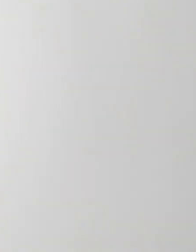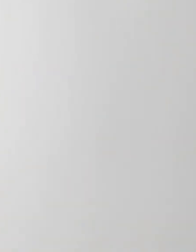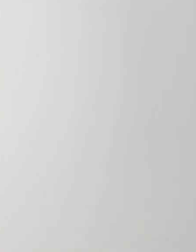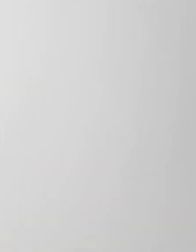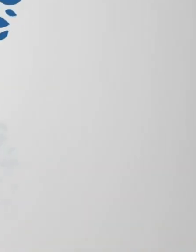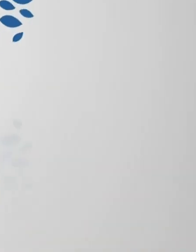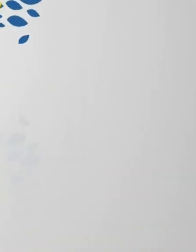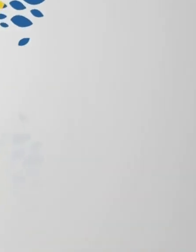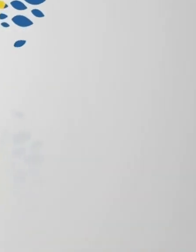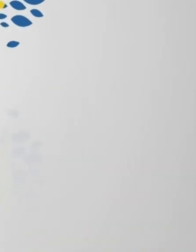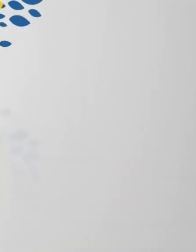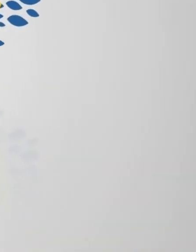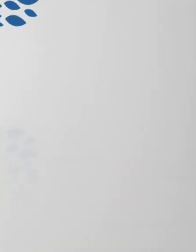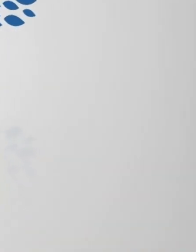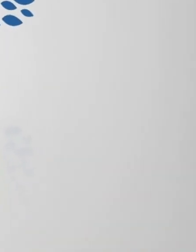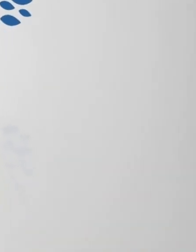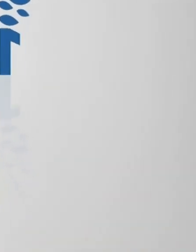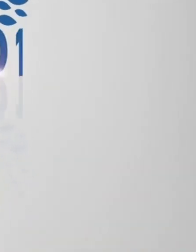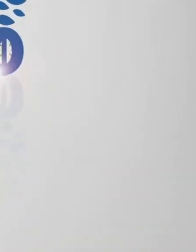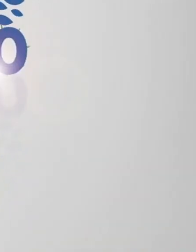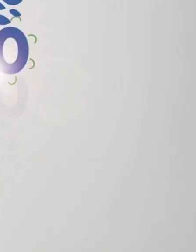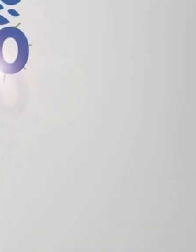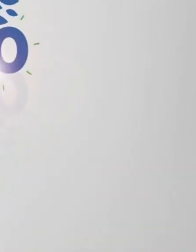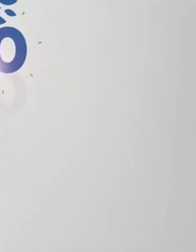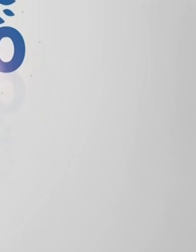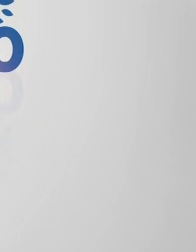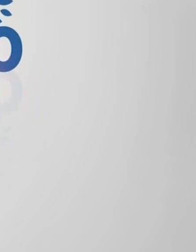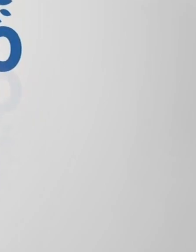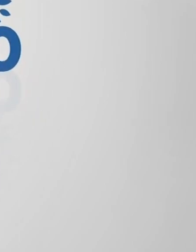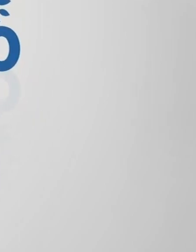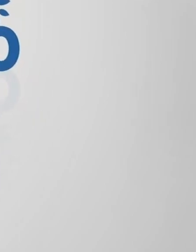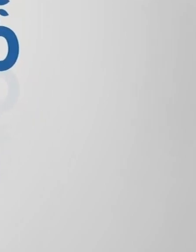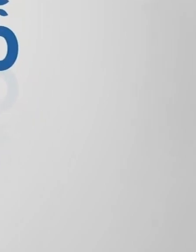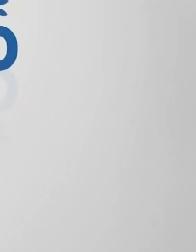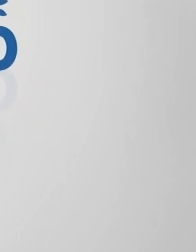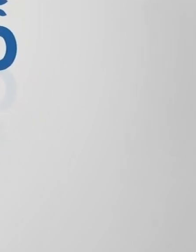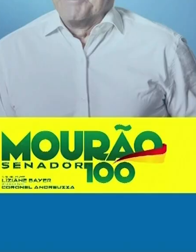Candidatos a deputados federais do Republicanos.